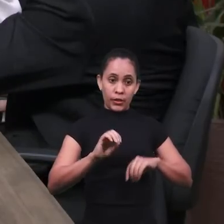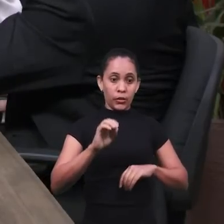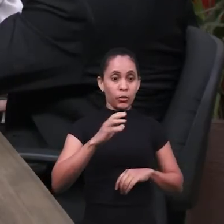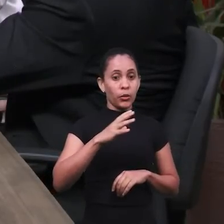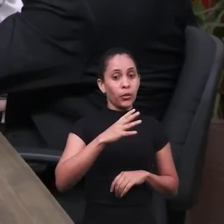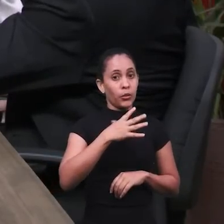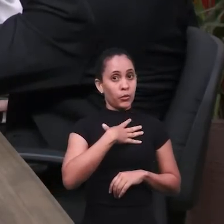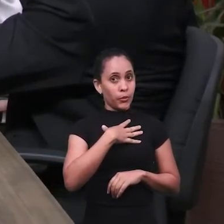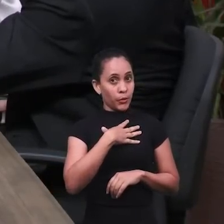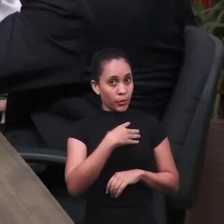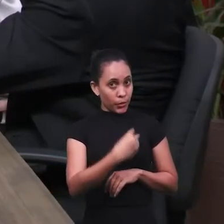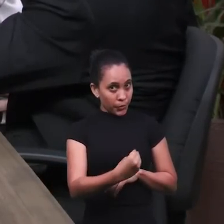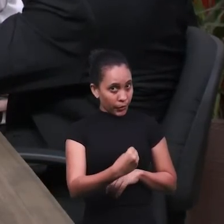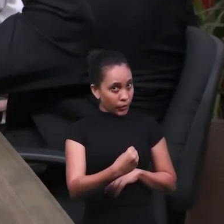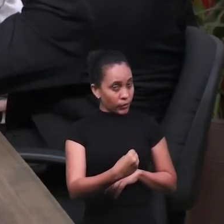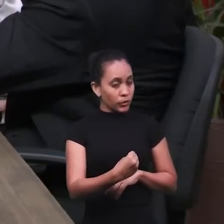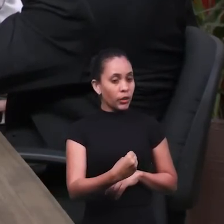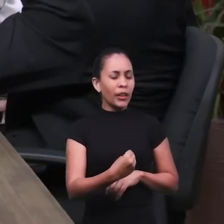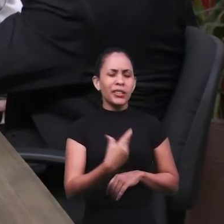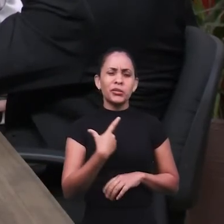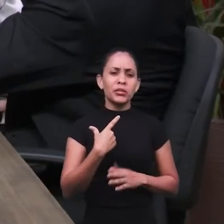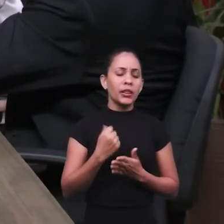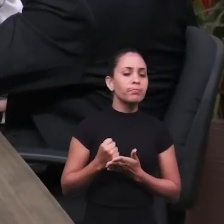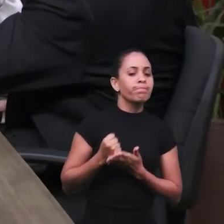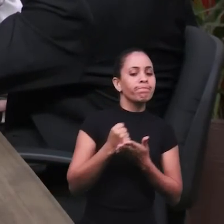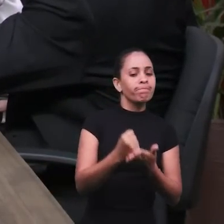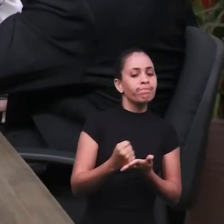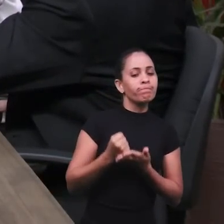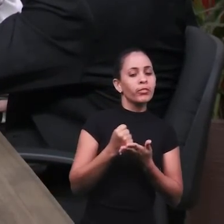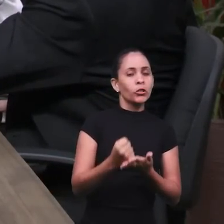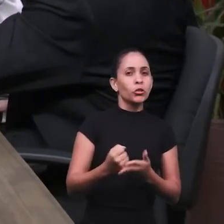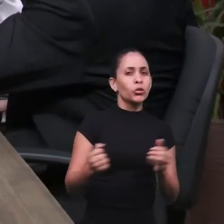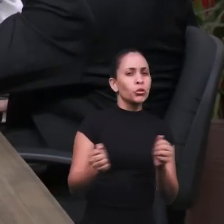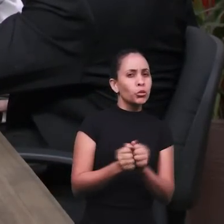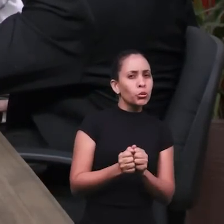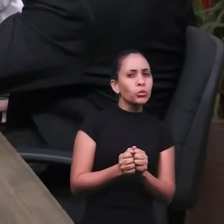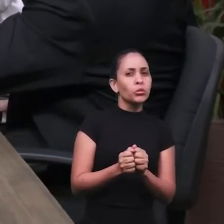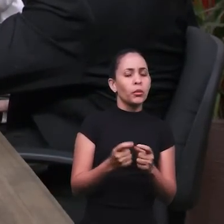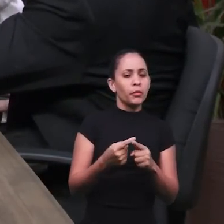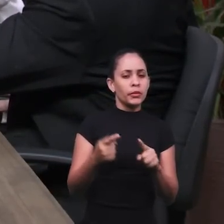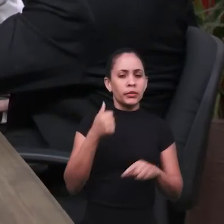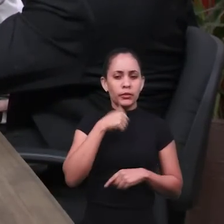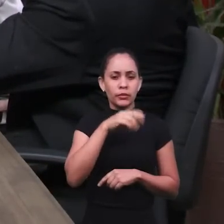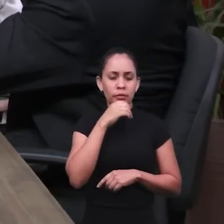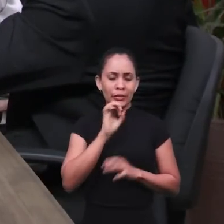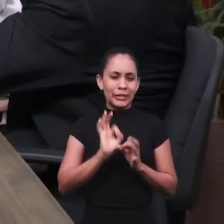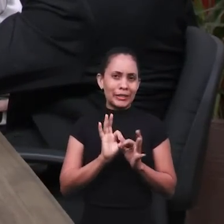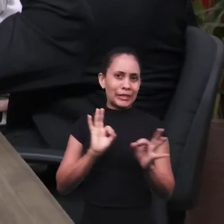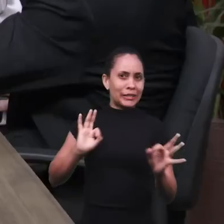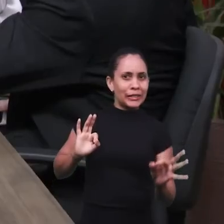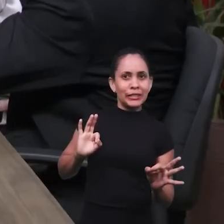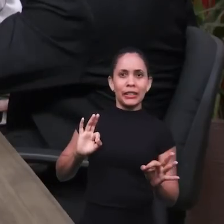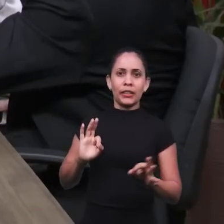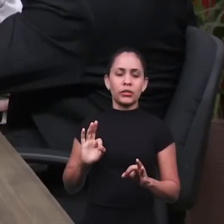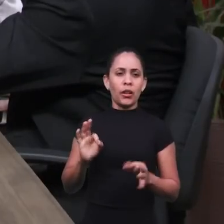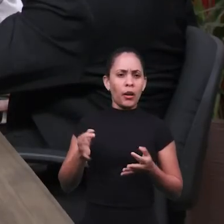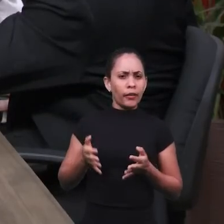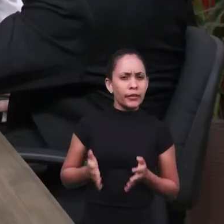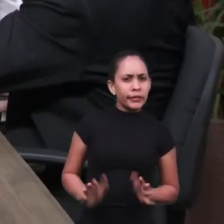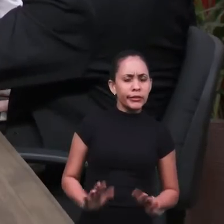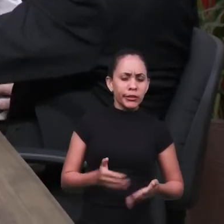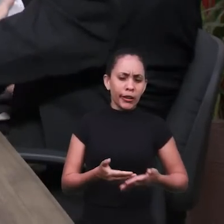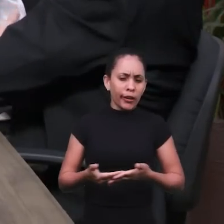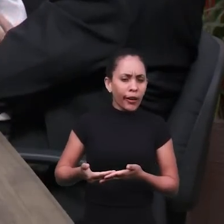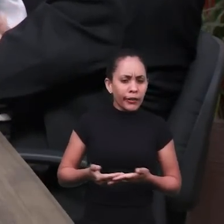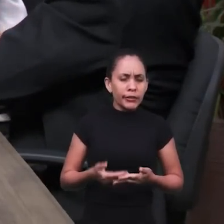dos filhos completamente, ou seja, não acompanhar, e se distanciar desde a infância, inclusive, né? Desde a